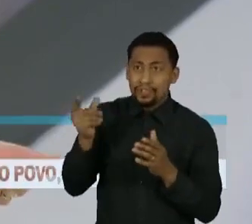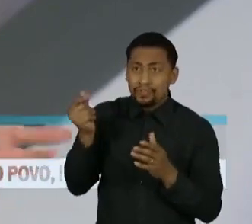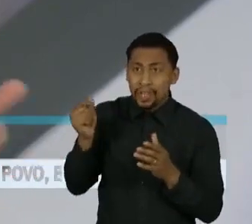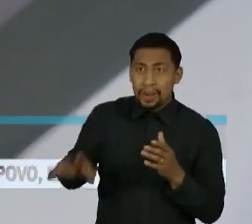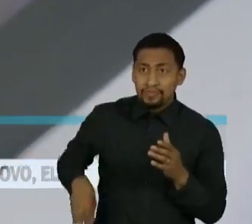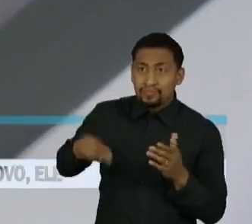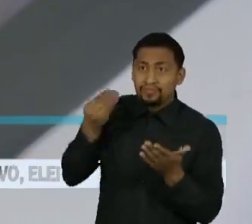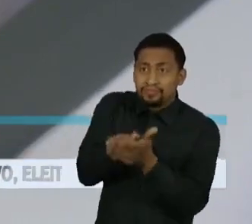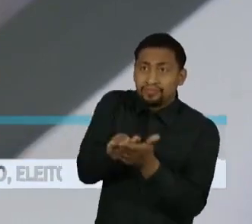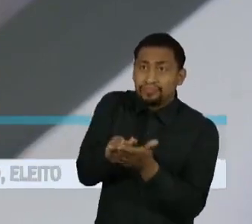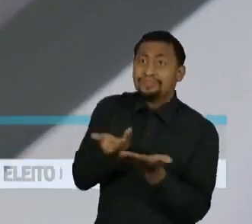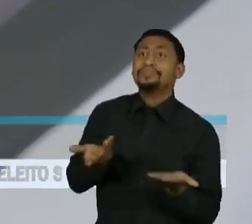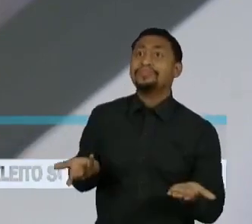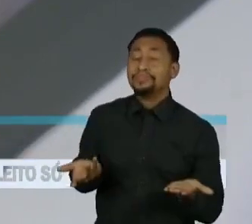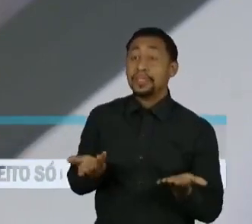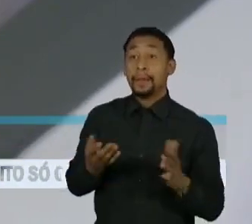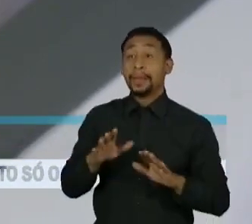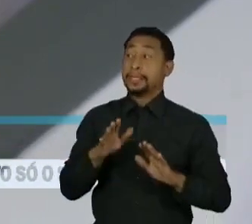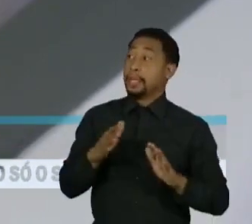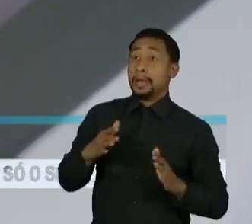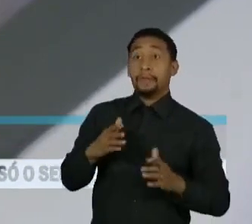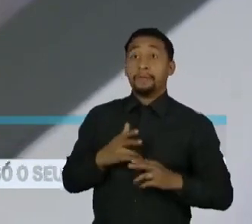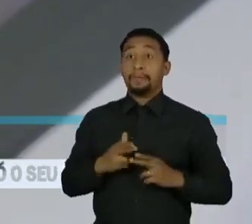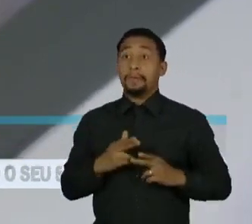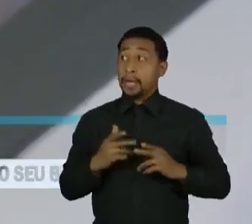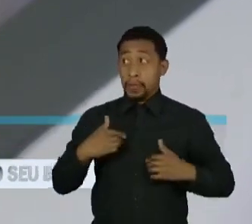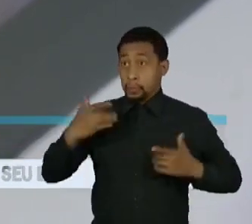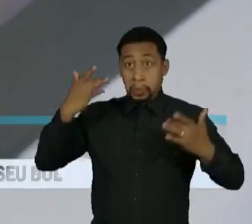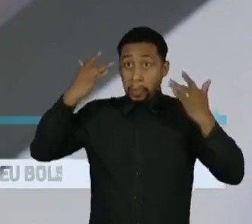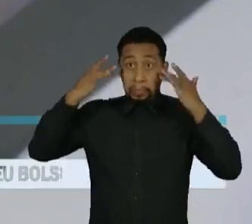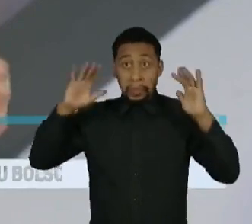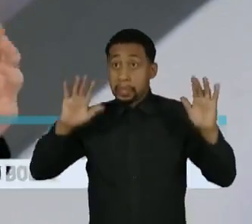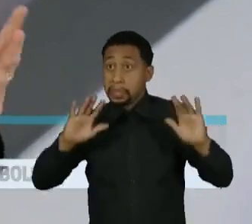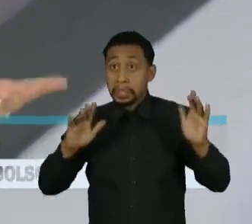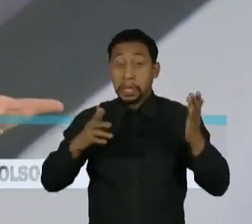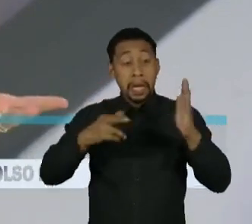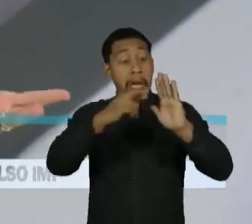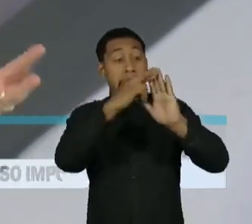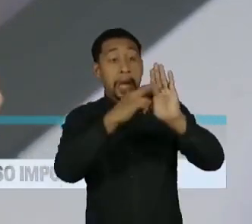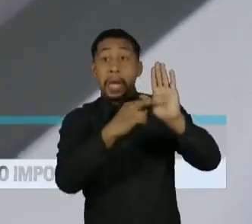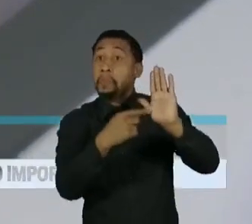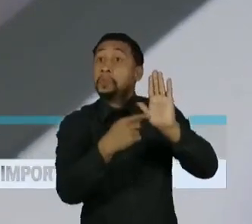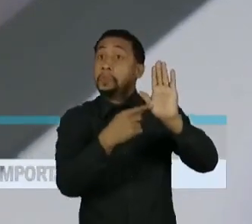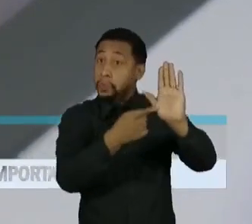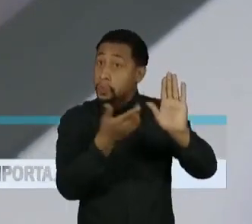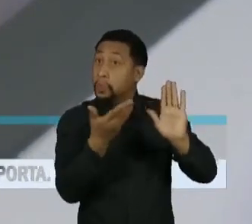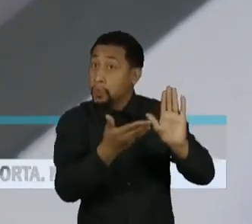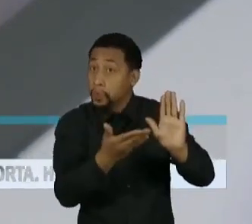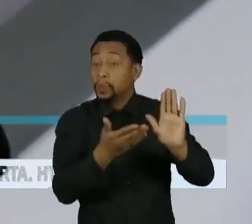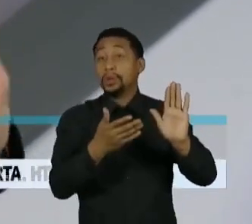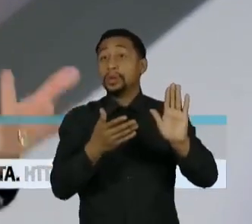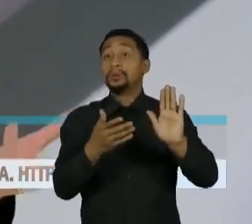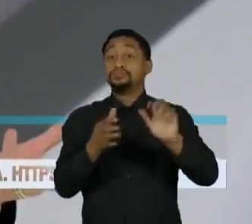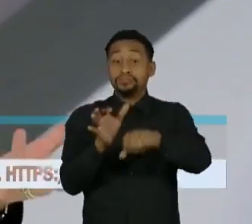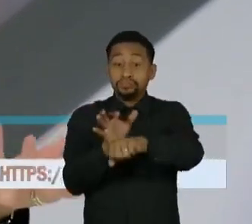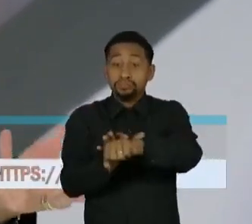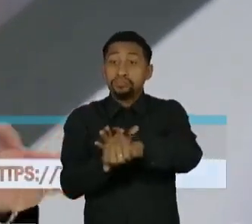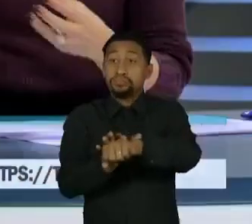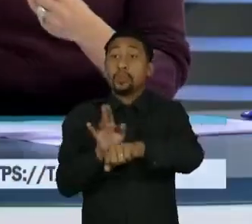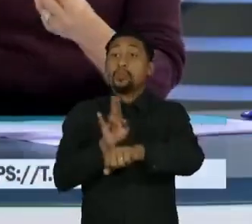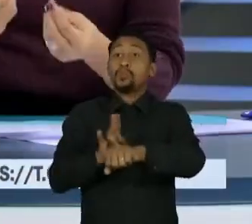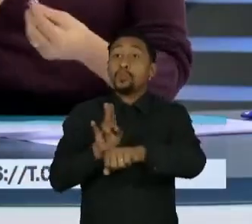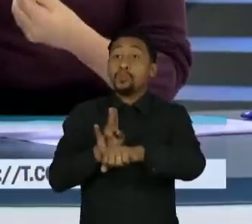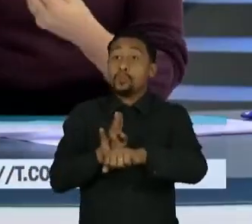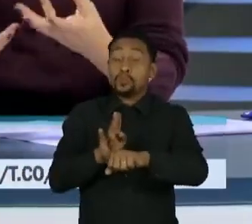se safar dizendo que na verdade eles não sabiam direito e porque tem essa Norma de que se forem de uso personalíssimo